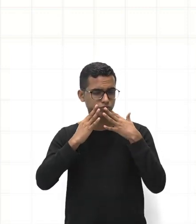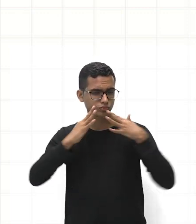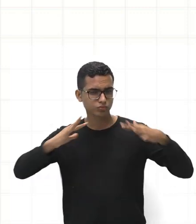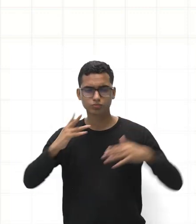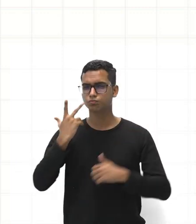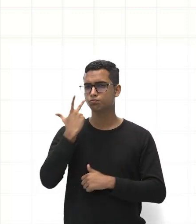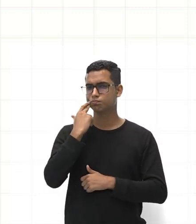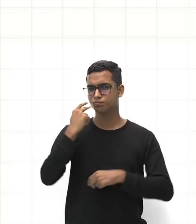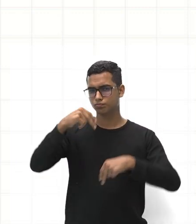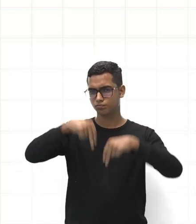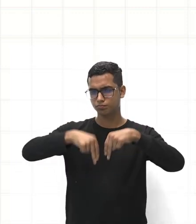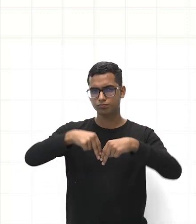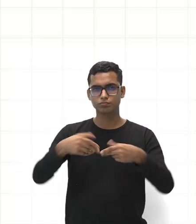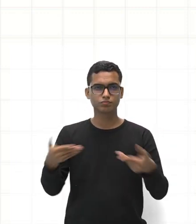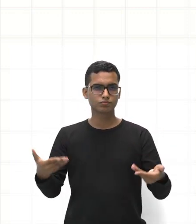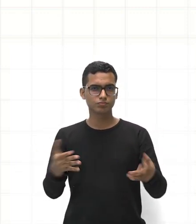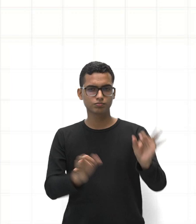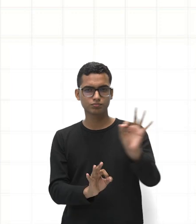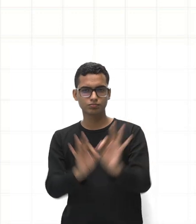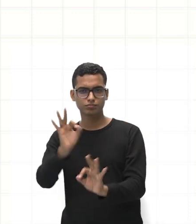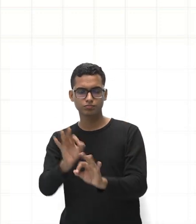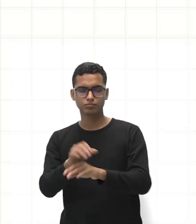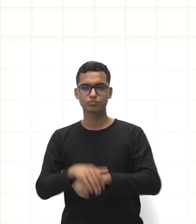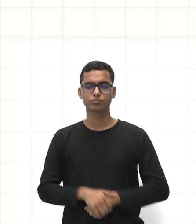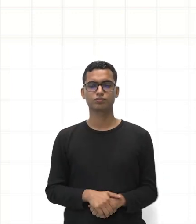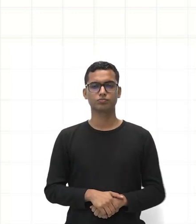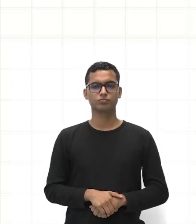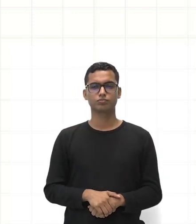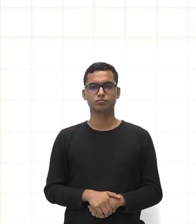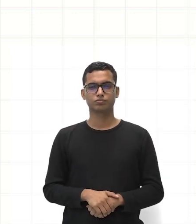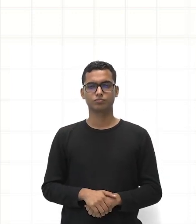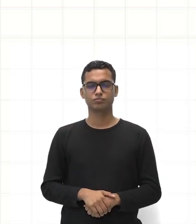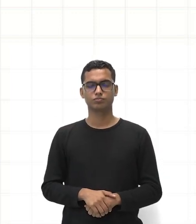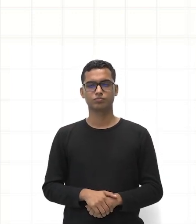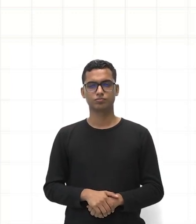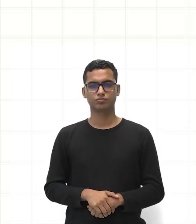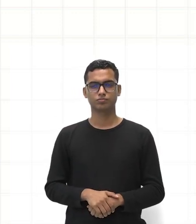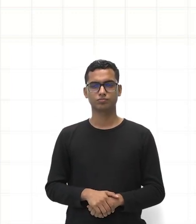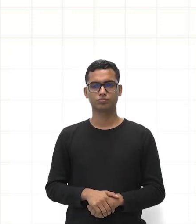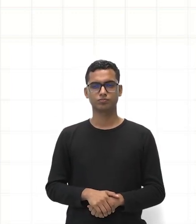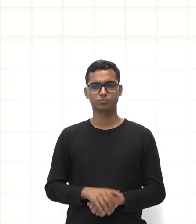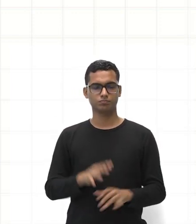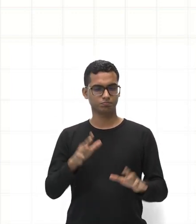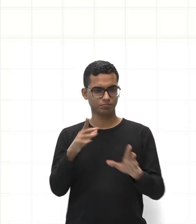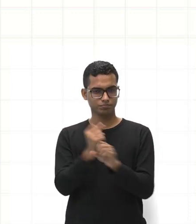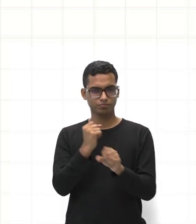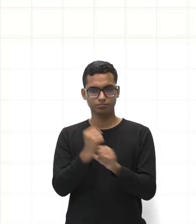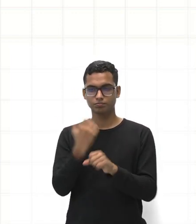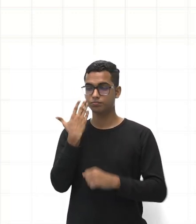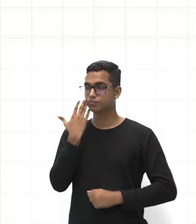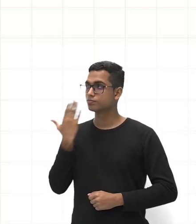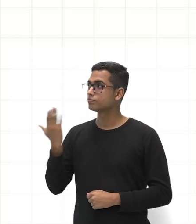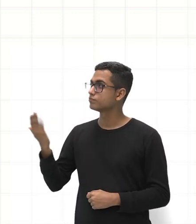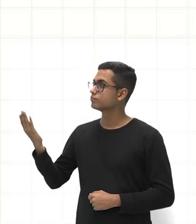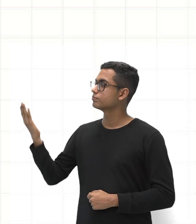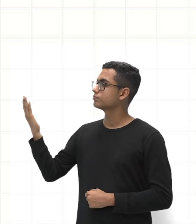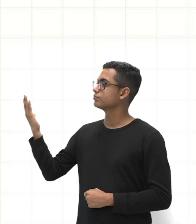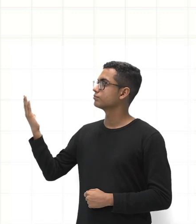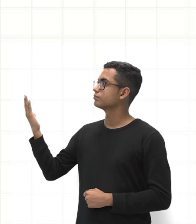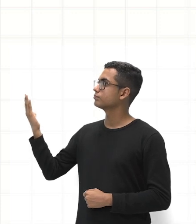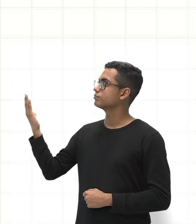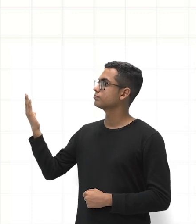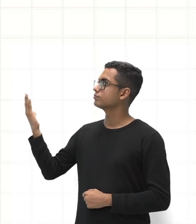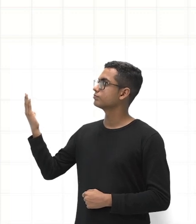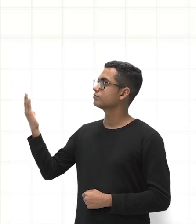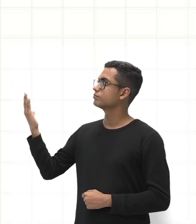então, ó, com 5 vezes 4, 20, sobe 2. 5 vezes 6, 30, com 2, 32.